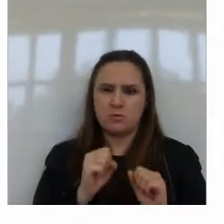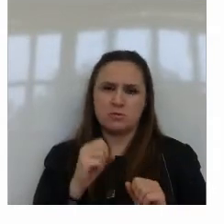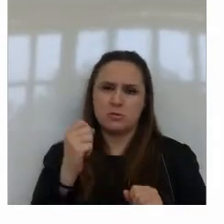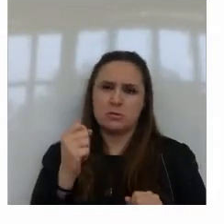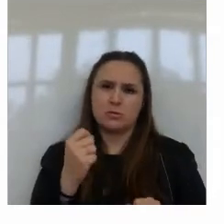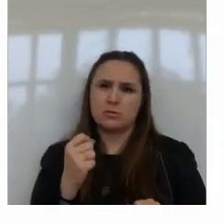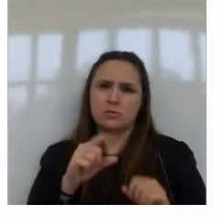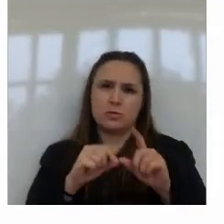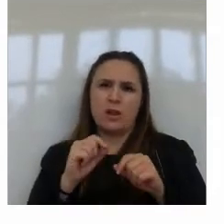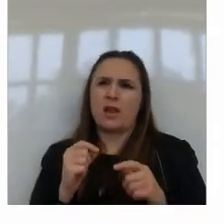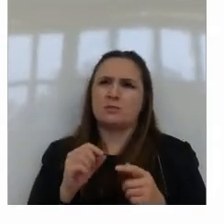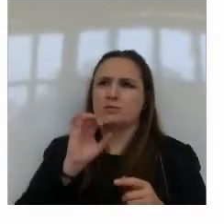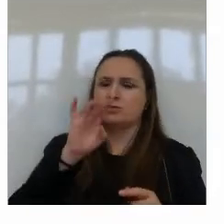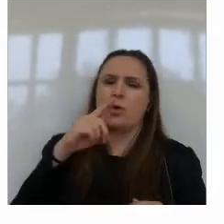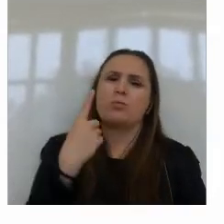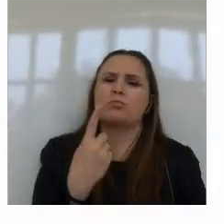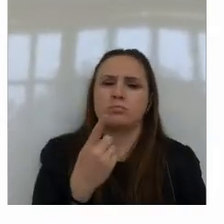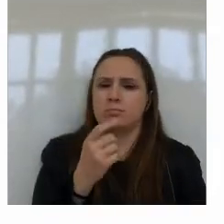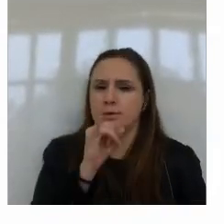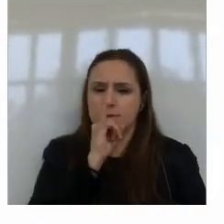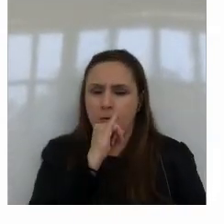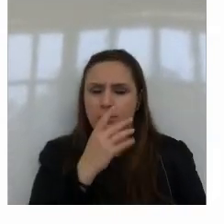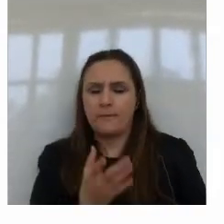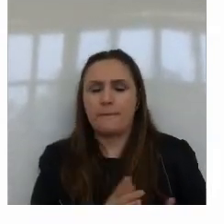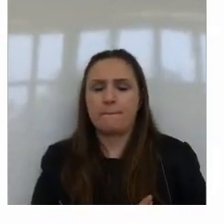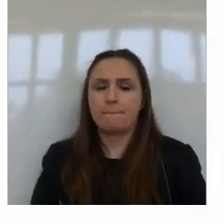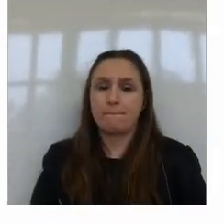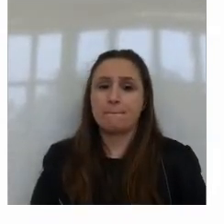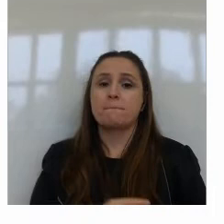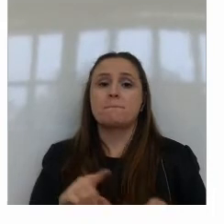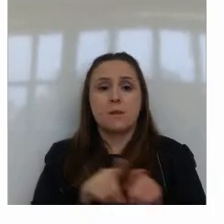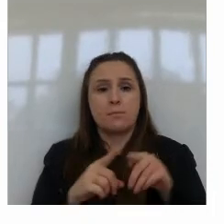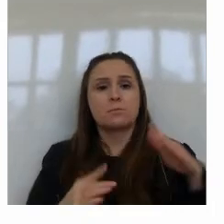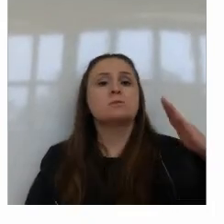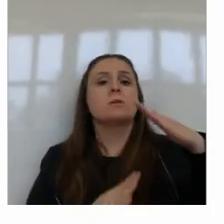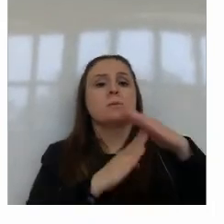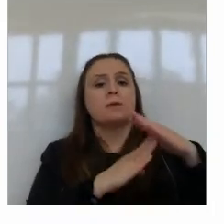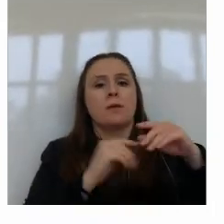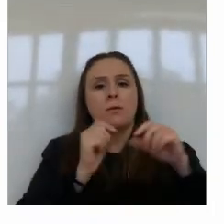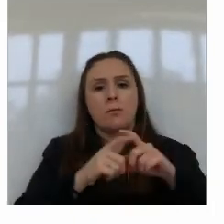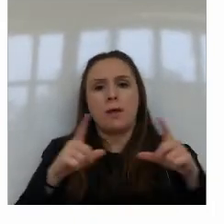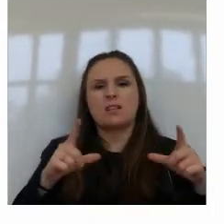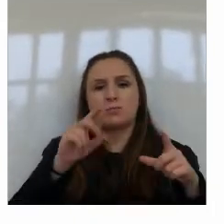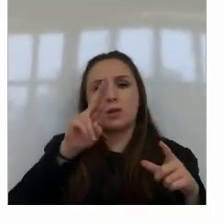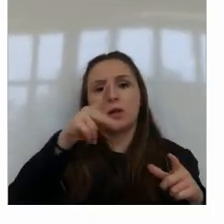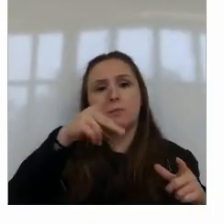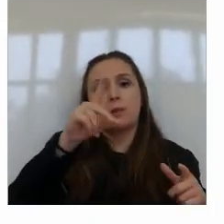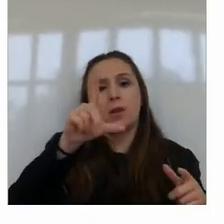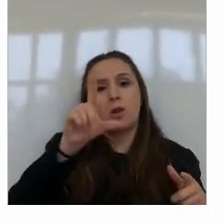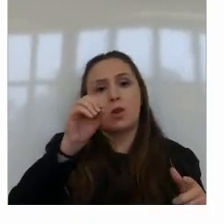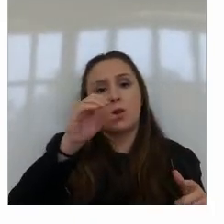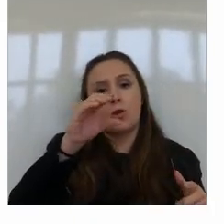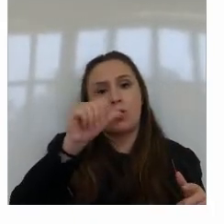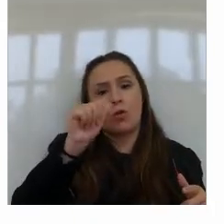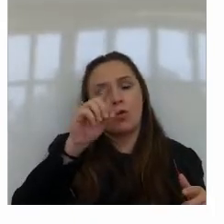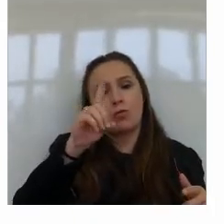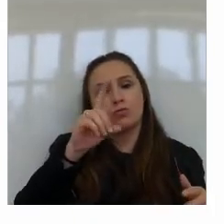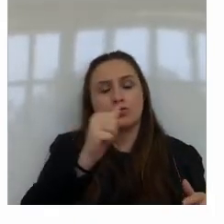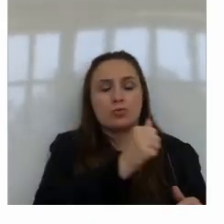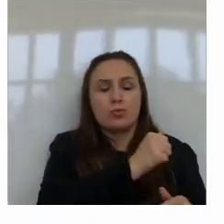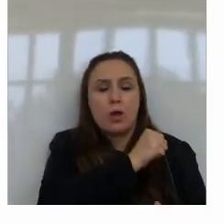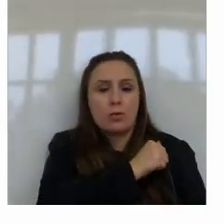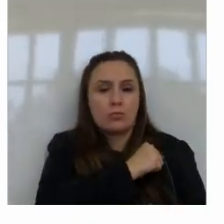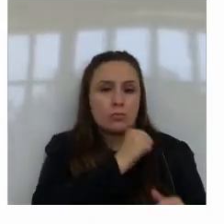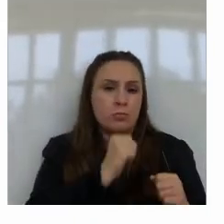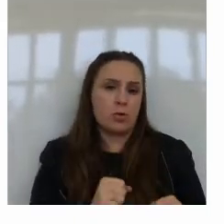aluno pode... eu posso escolher, vamos botar só um aqui, só por exemplo. E aqui também eu posso limitar o tamanho máximo de